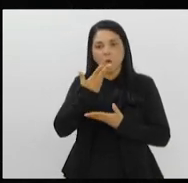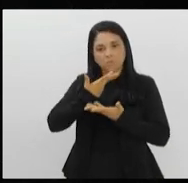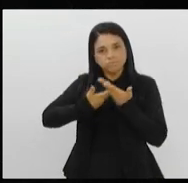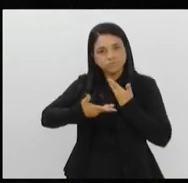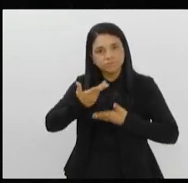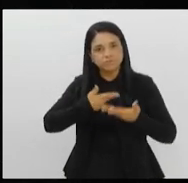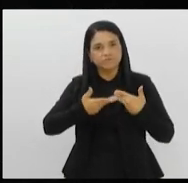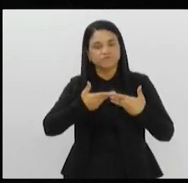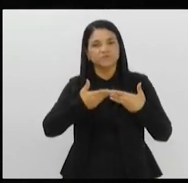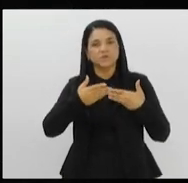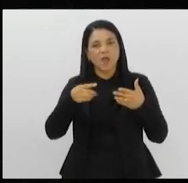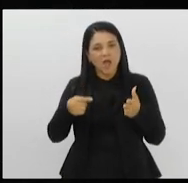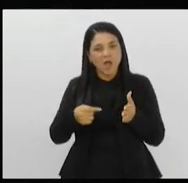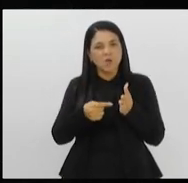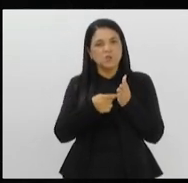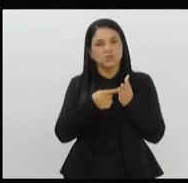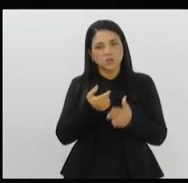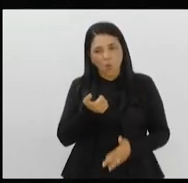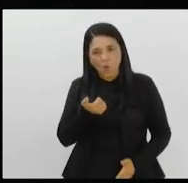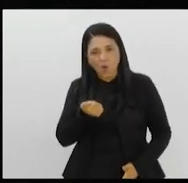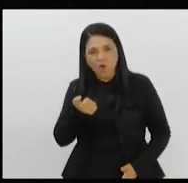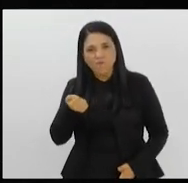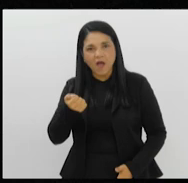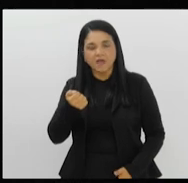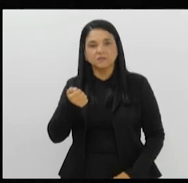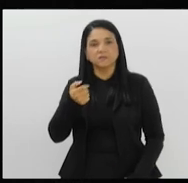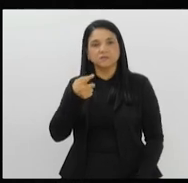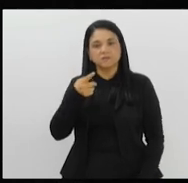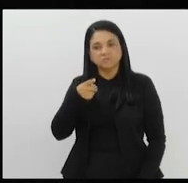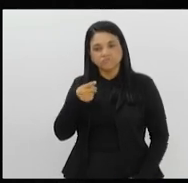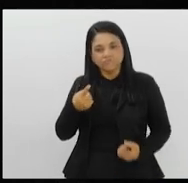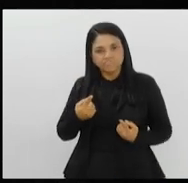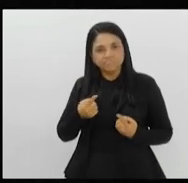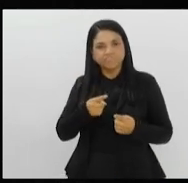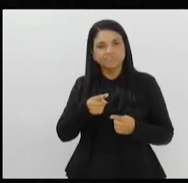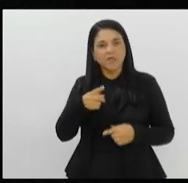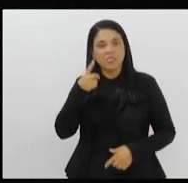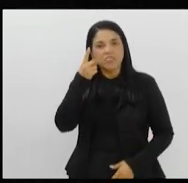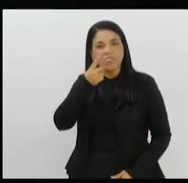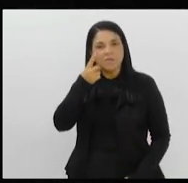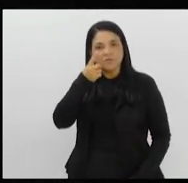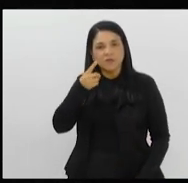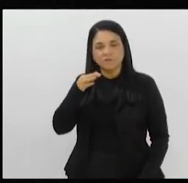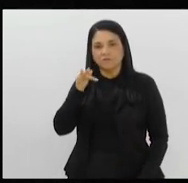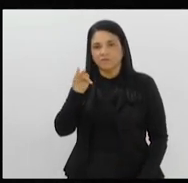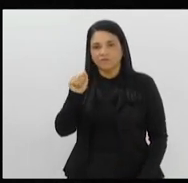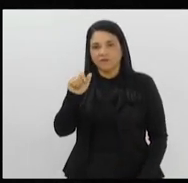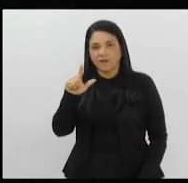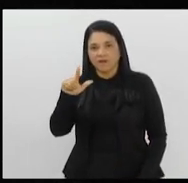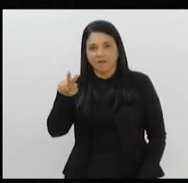Sofreu a acusação covarde desse deputado chamado Flávio Xerafirme, ou Flávio Serafini.